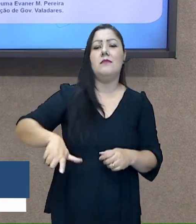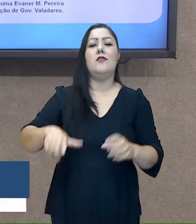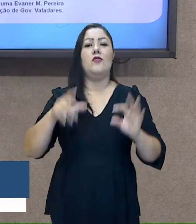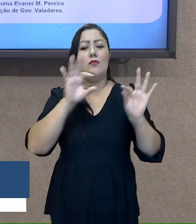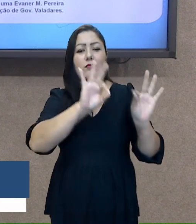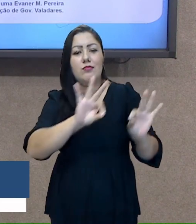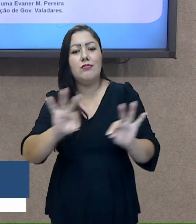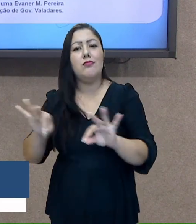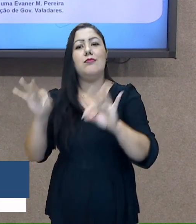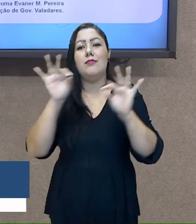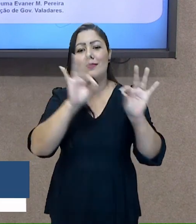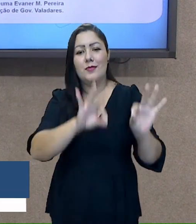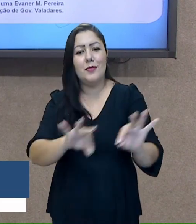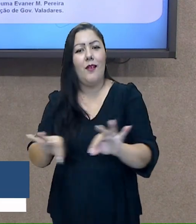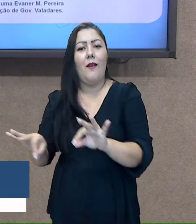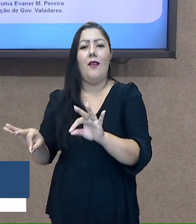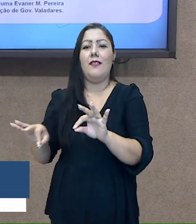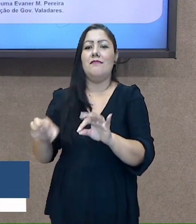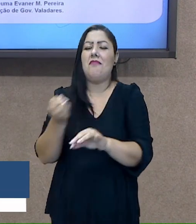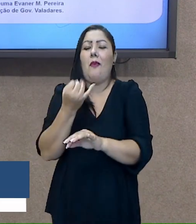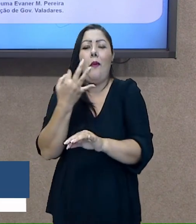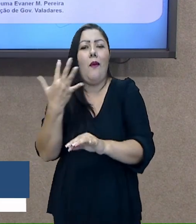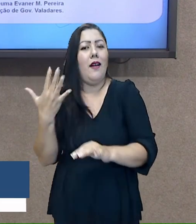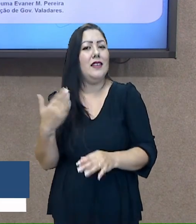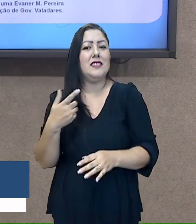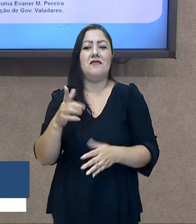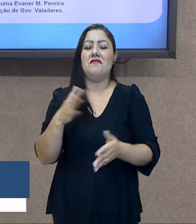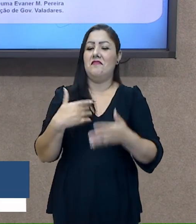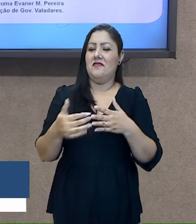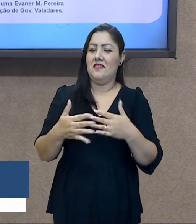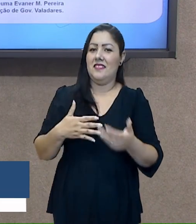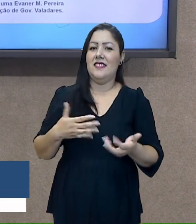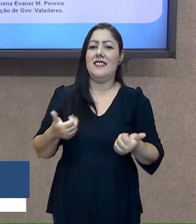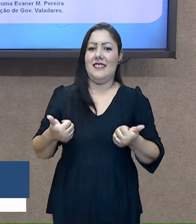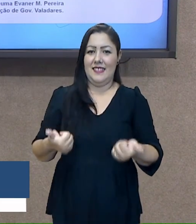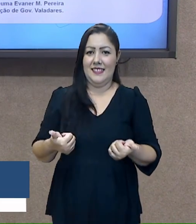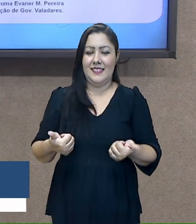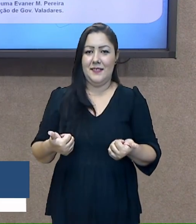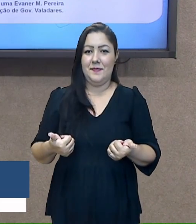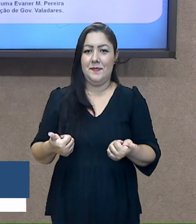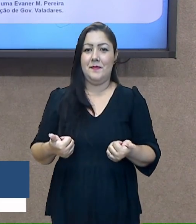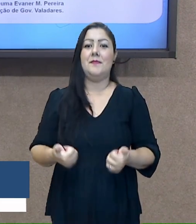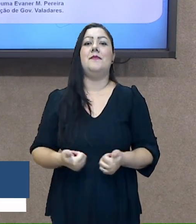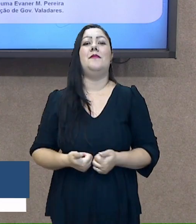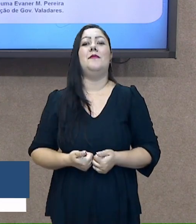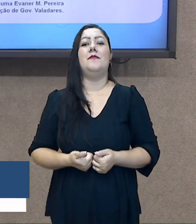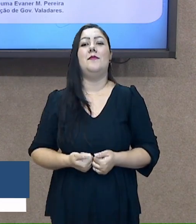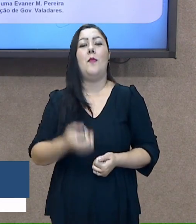reprisar as aulas quantas vezes você achar necessário. Foi